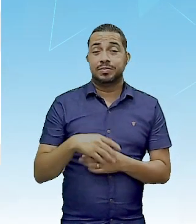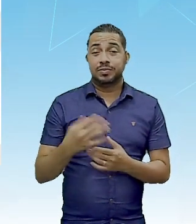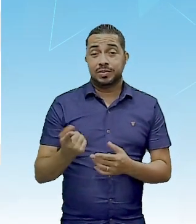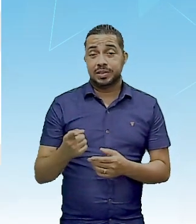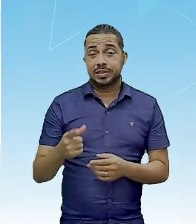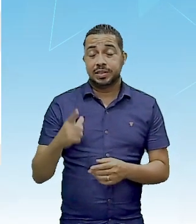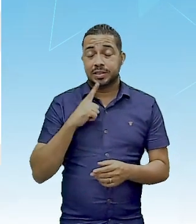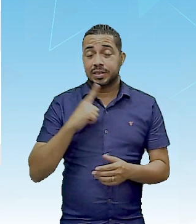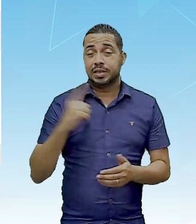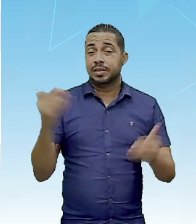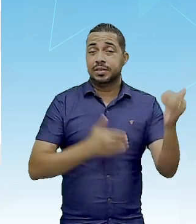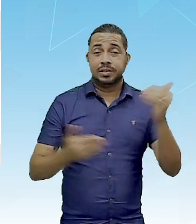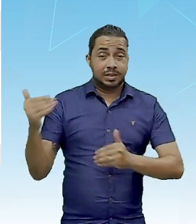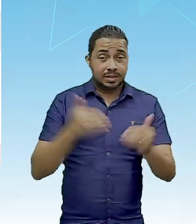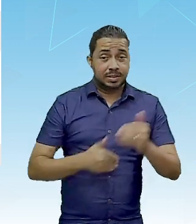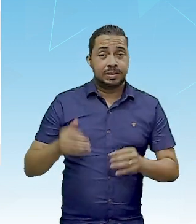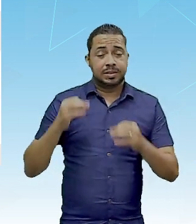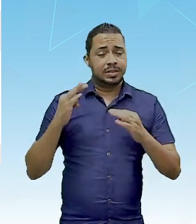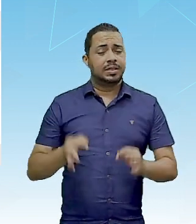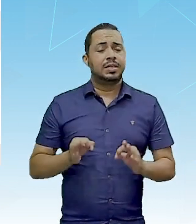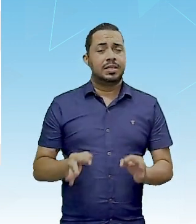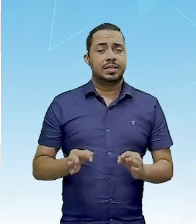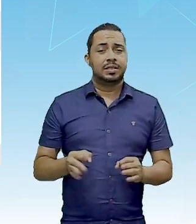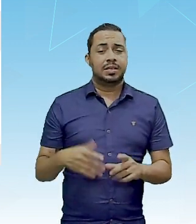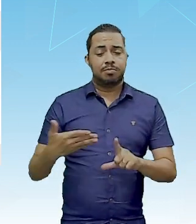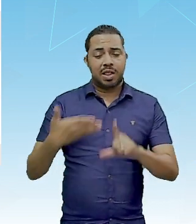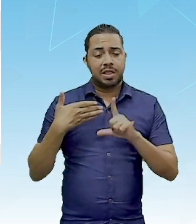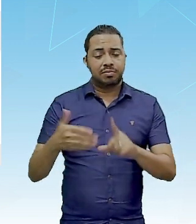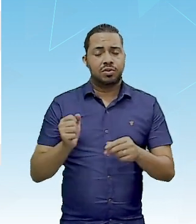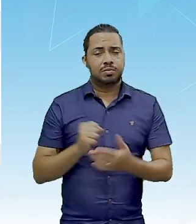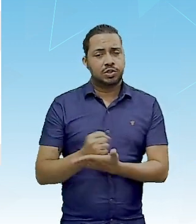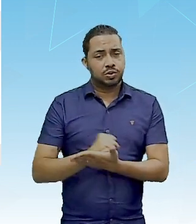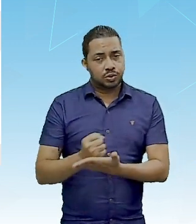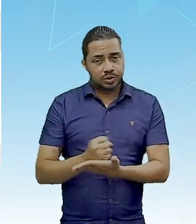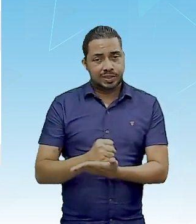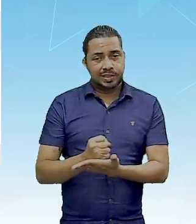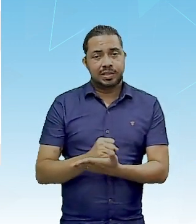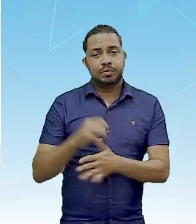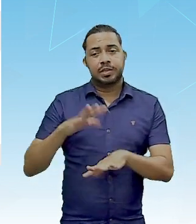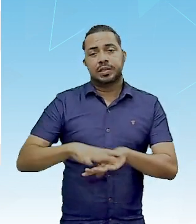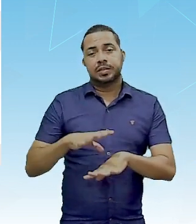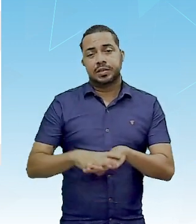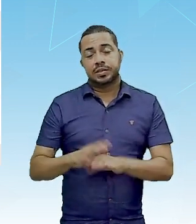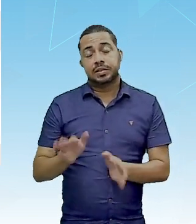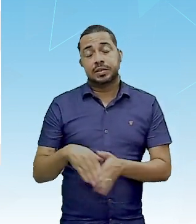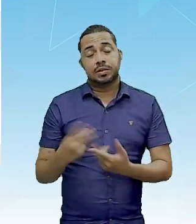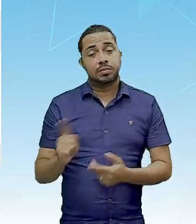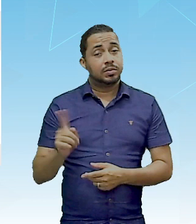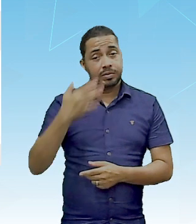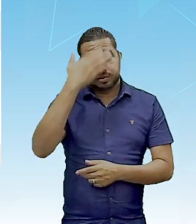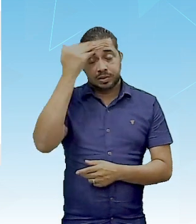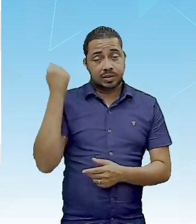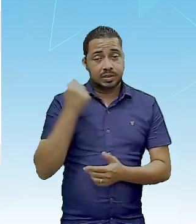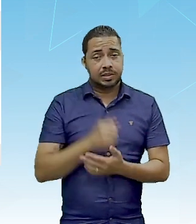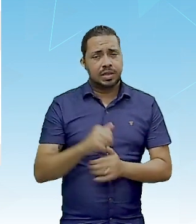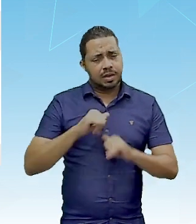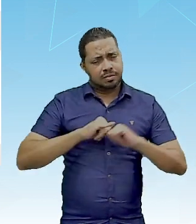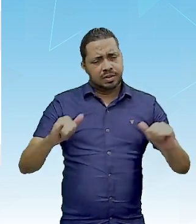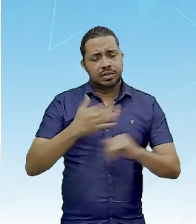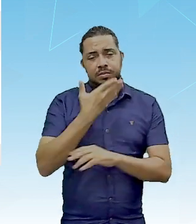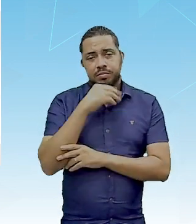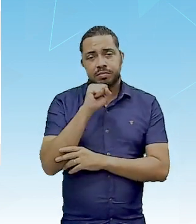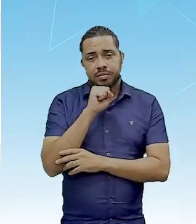você vai ter acesso exatamente a essa plataforma e vai jogar matemática. Então, ó, não esquece. Avisa pro